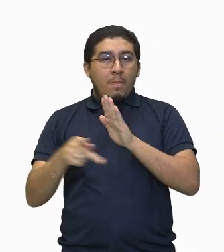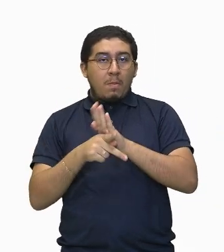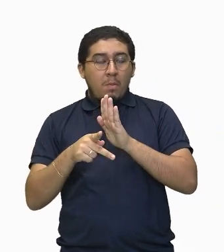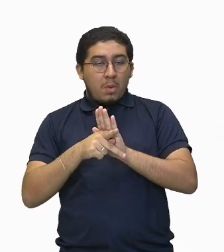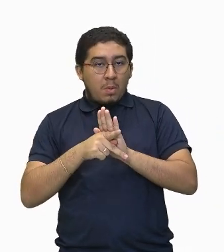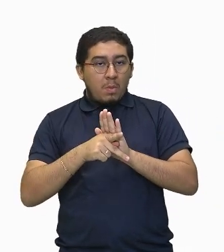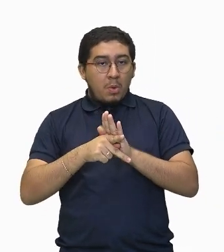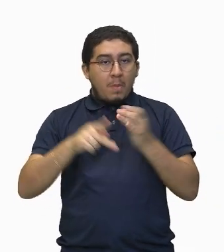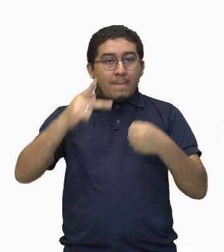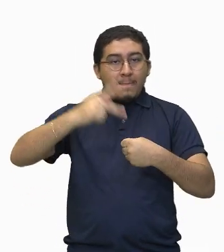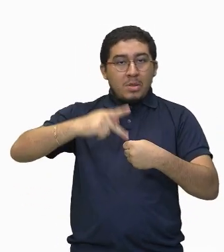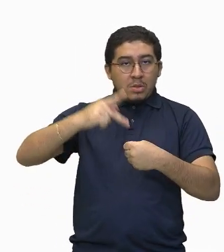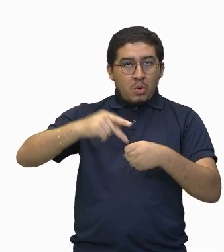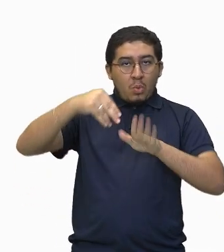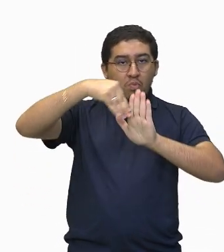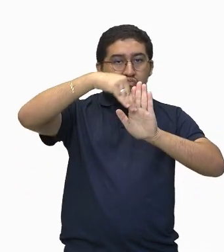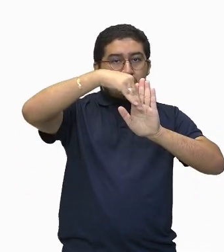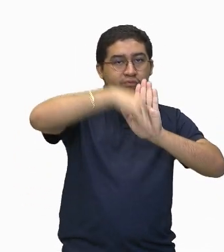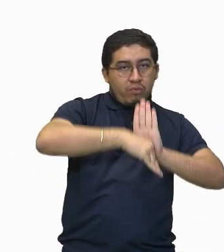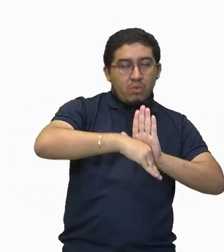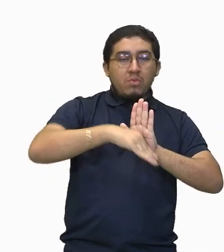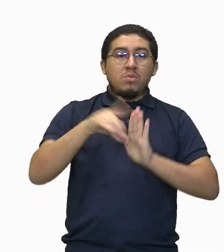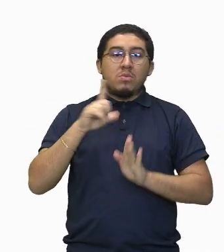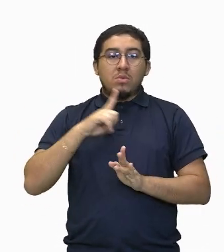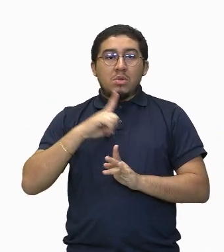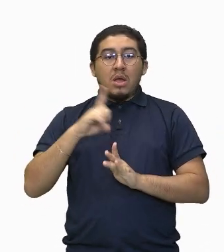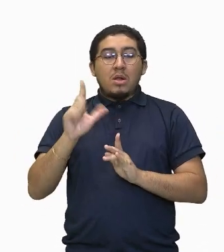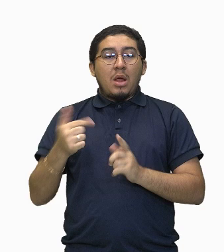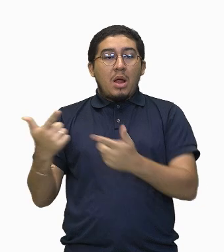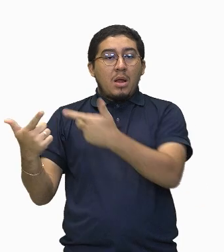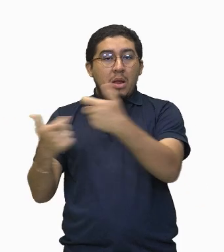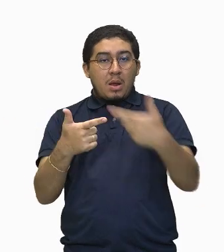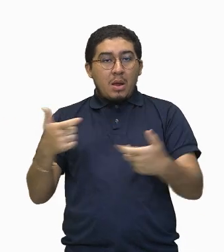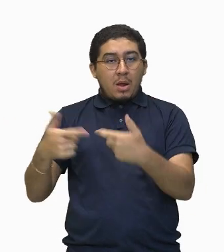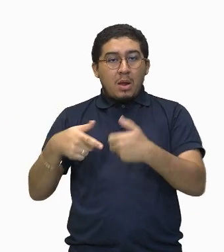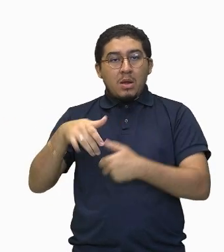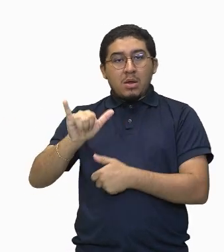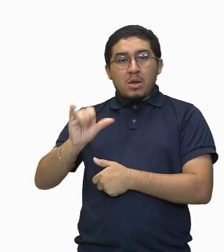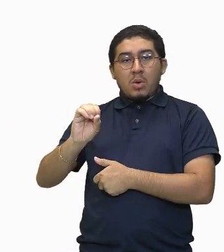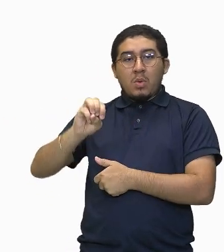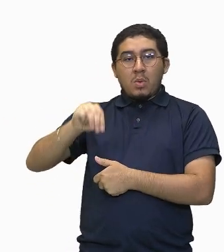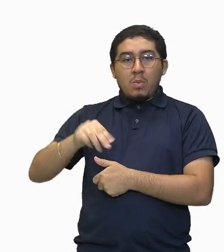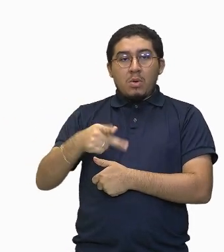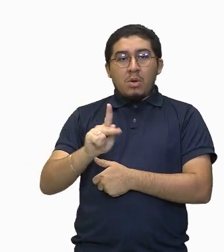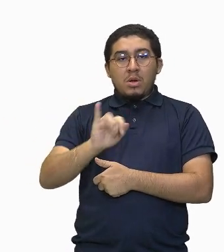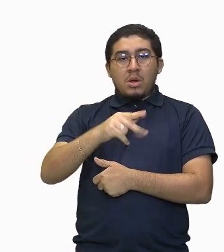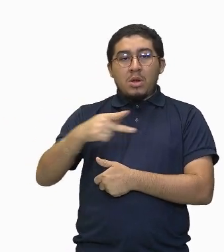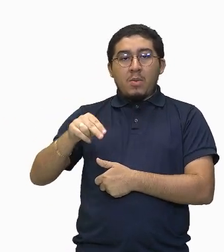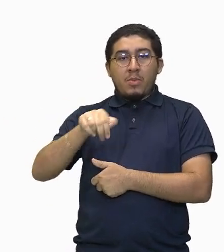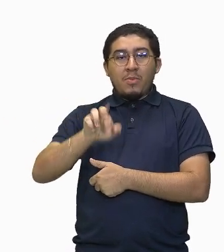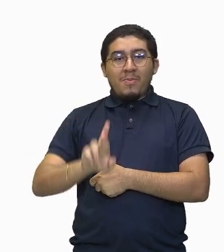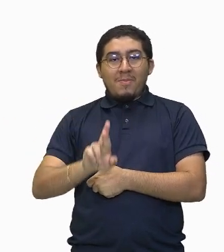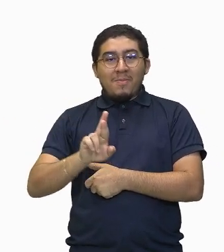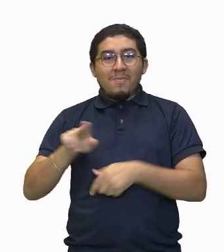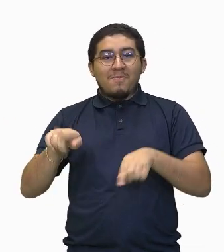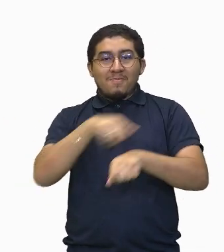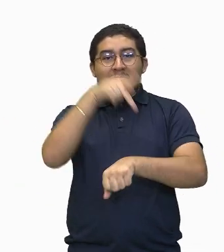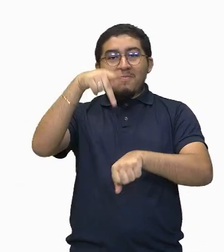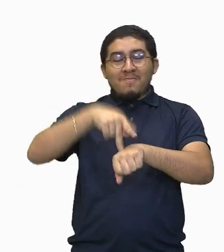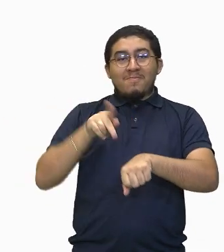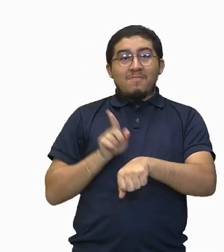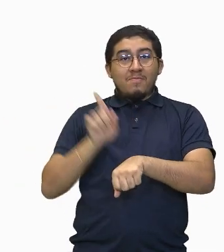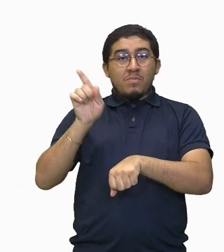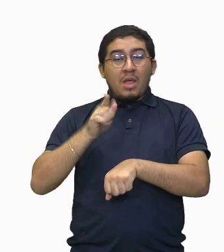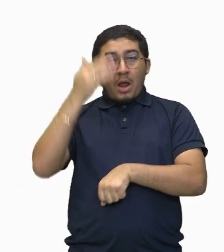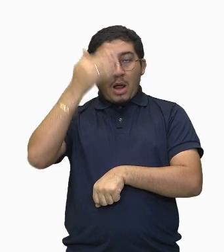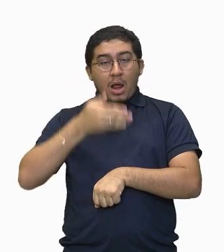1973, ele vai ocorrer a partir da Guerra do Yom Kippur, que é um conflito entre os países árabes. Então a gente vai